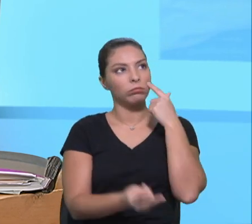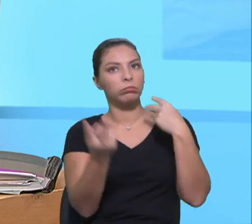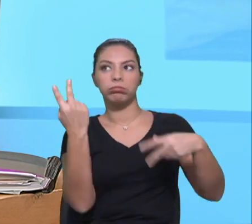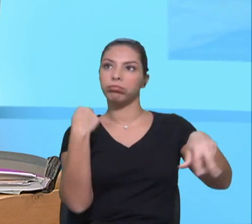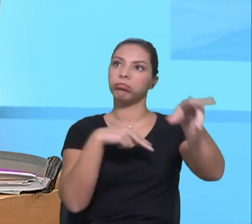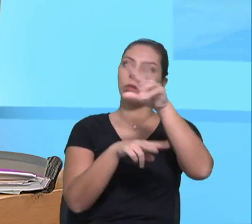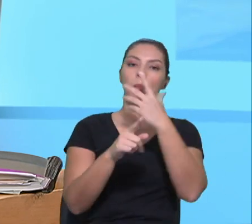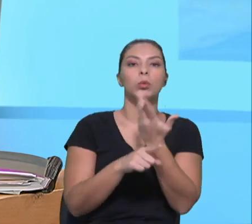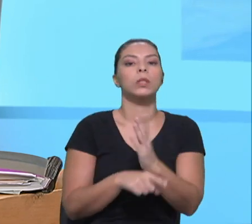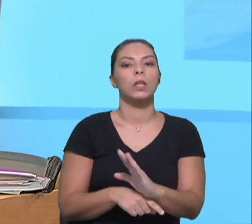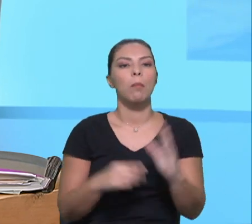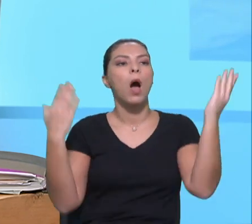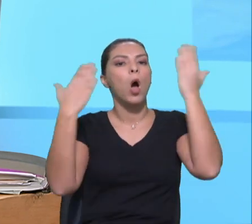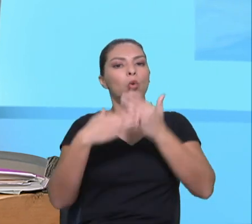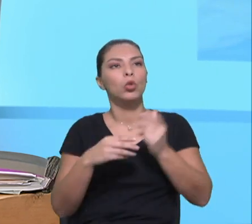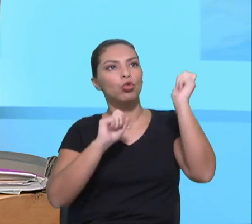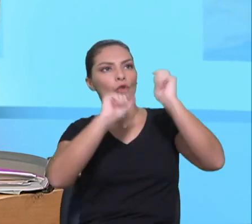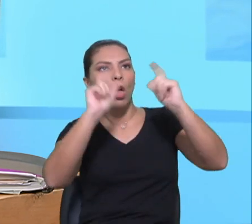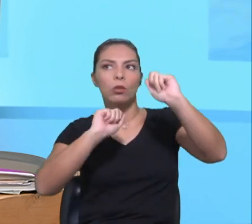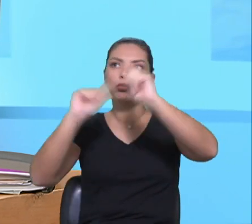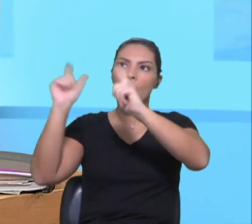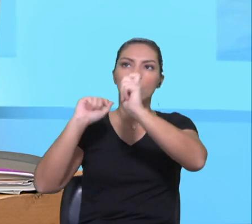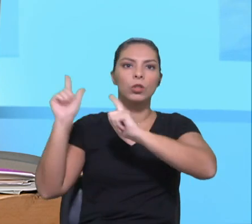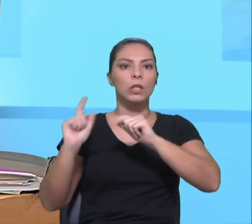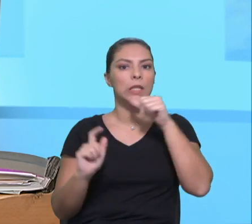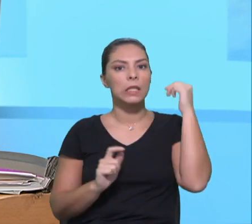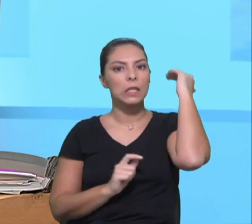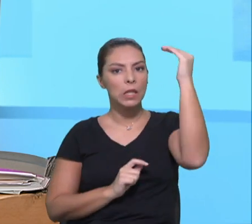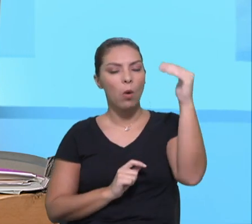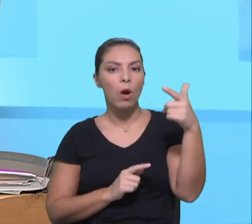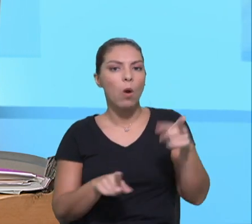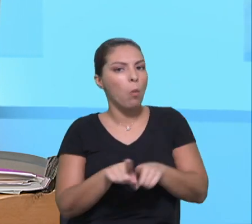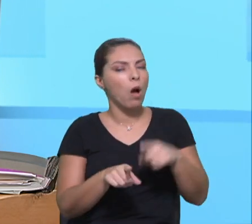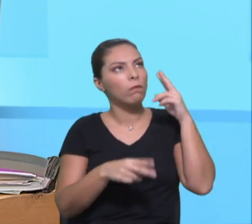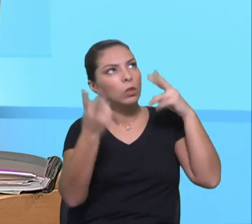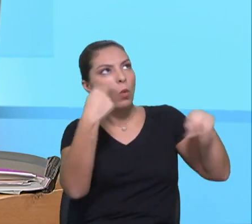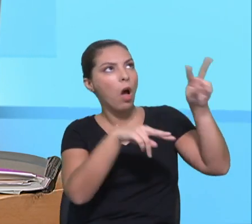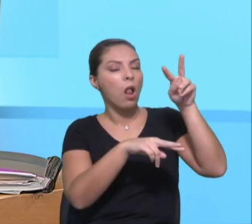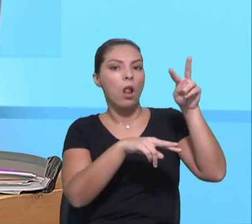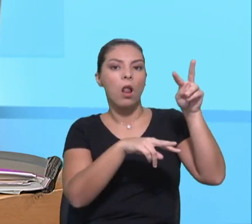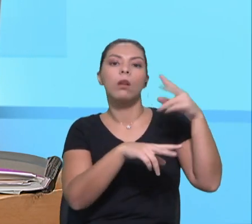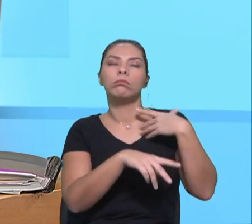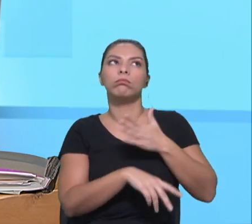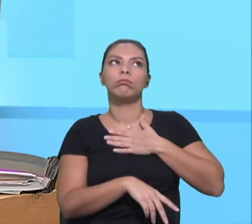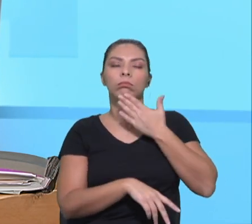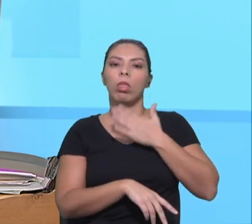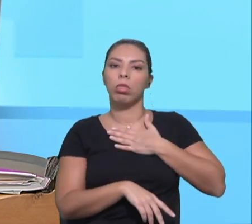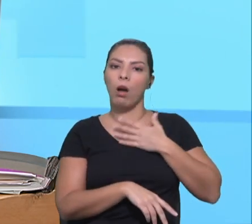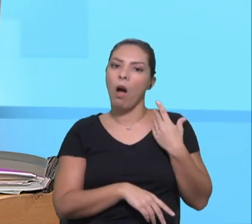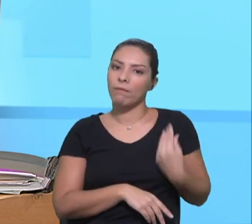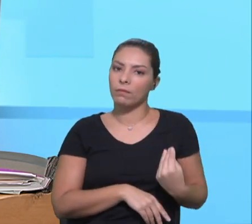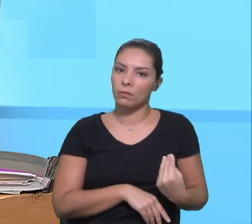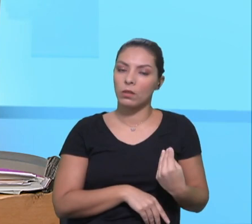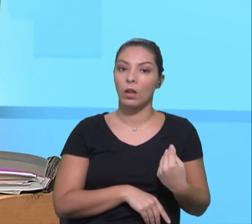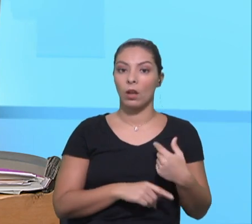noite estrelada, imediatamente isso tem influência em toda a nossa pessoa. Ora, o